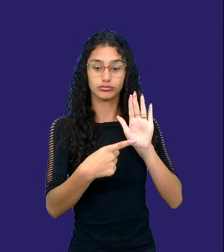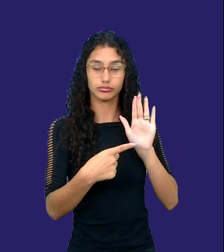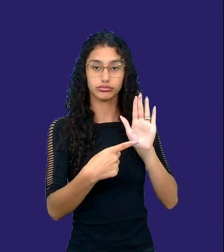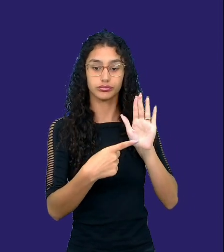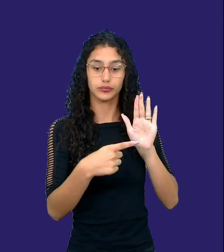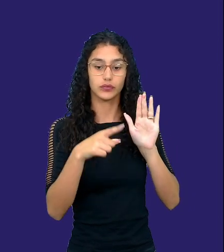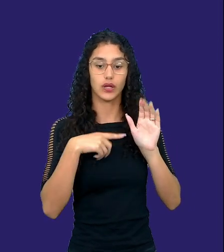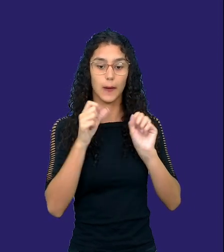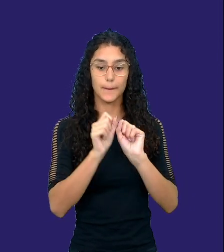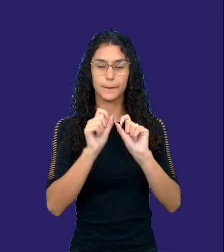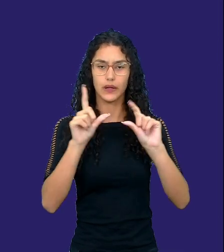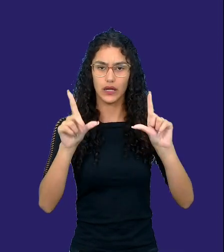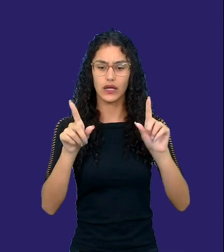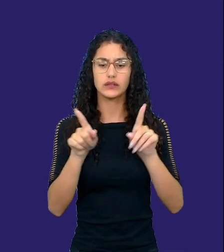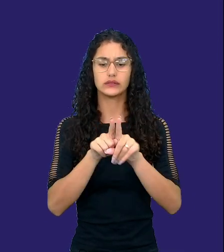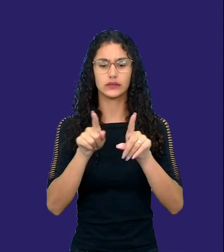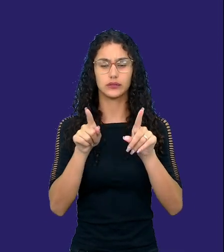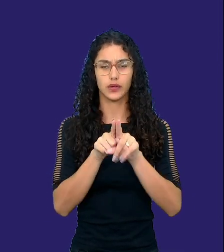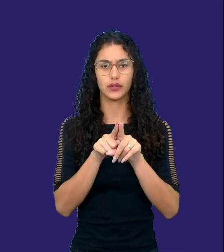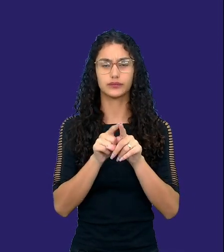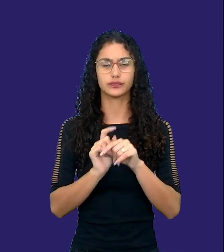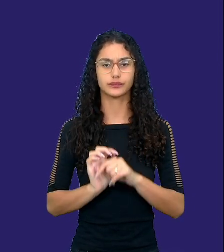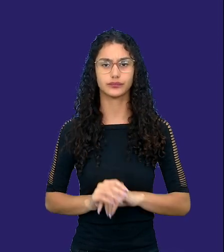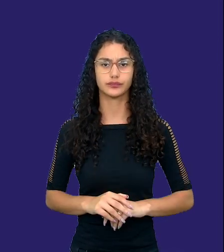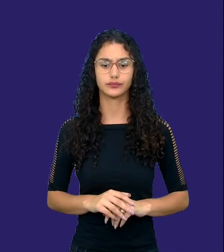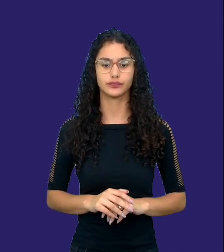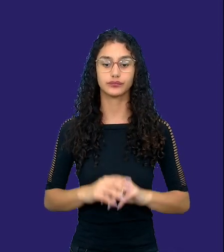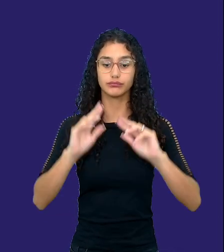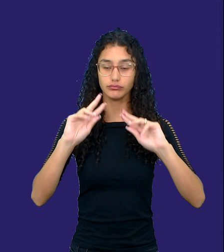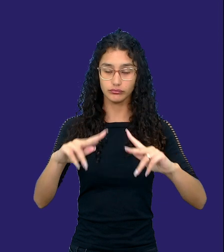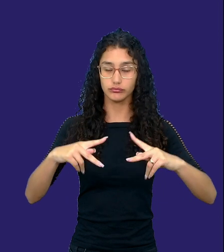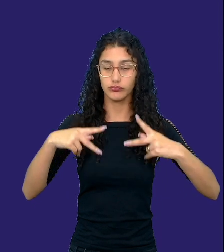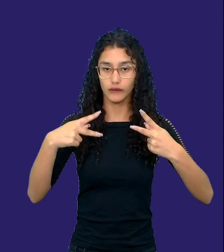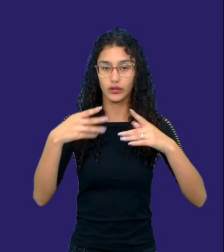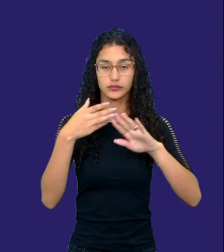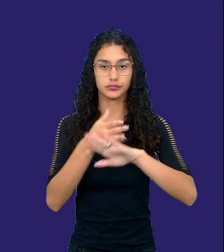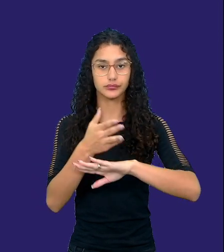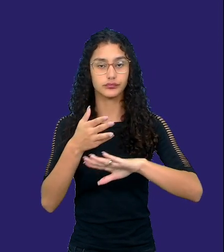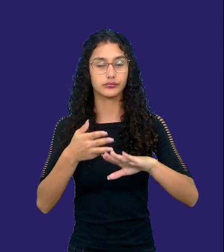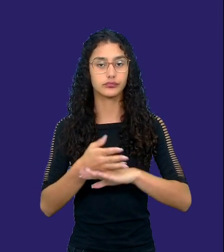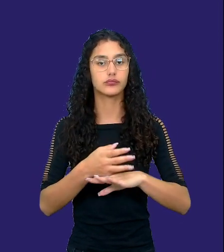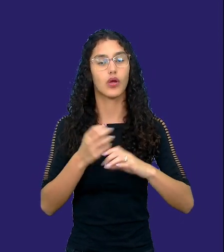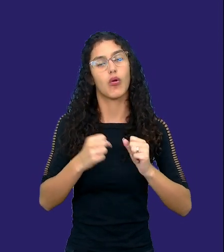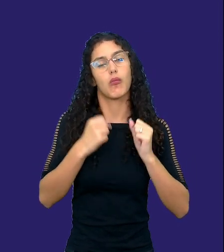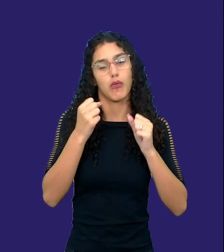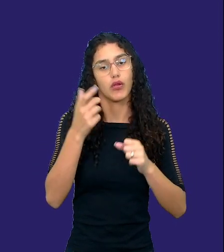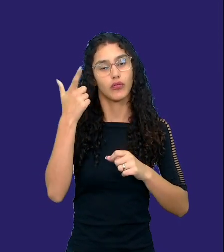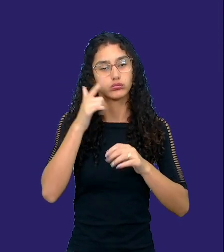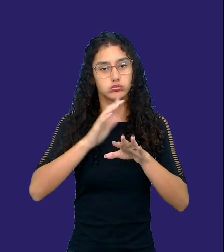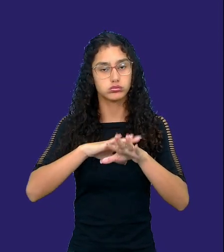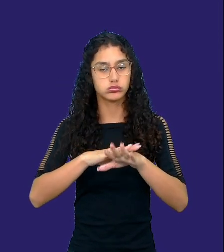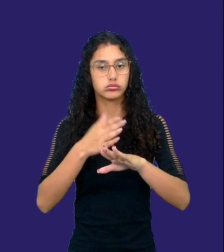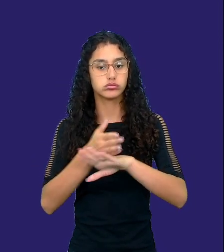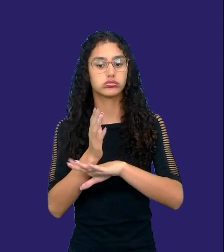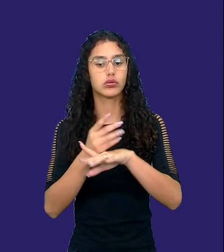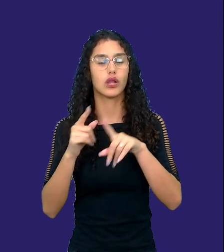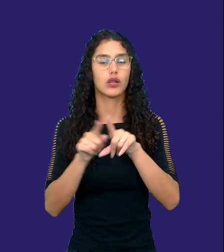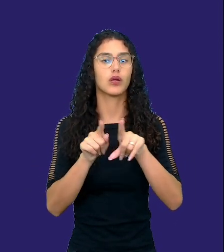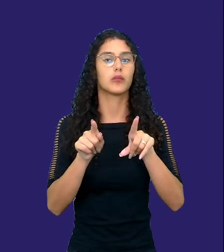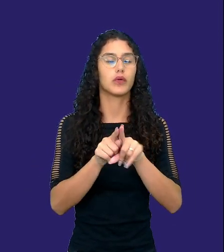aqui, aparece, né, o link de acesso, então é possível também acessar esse